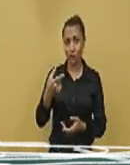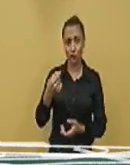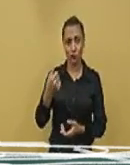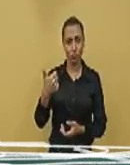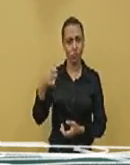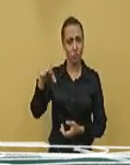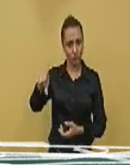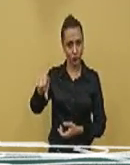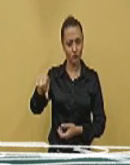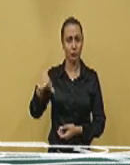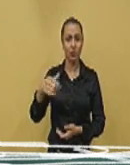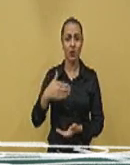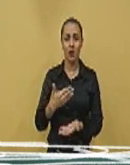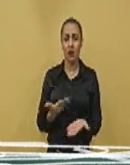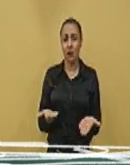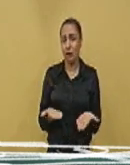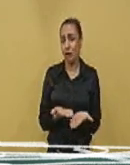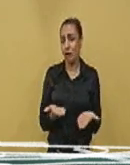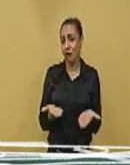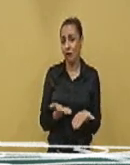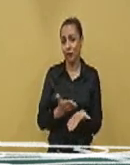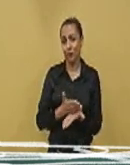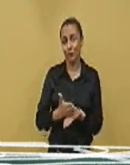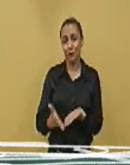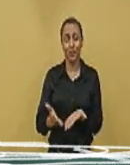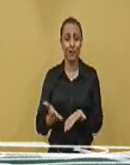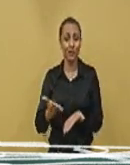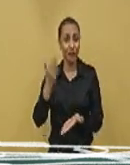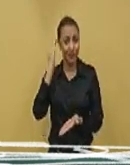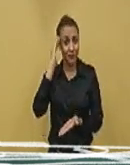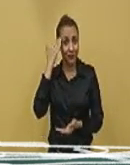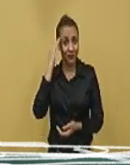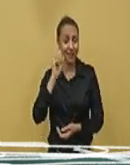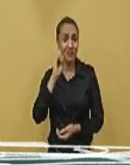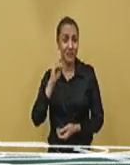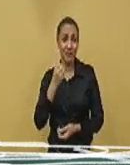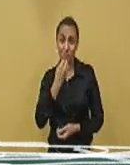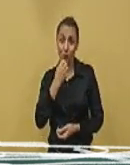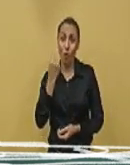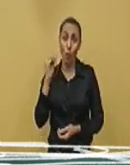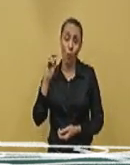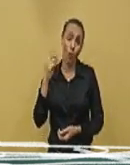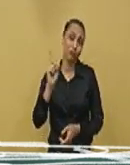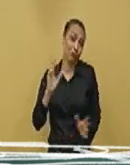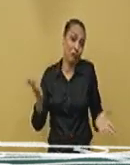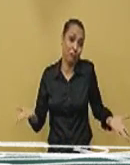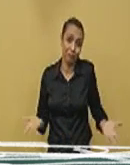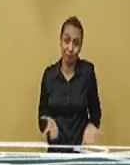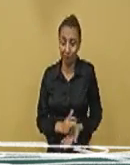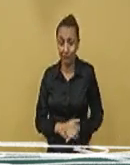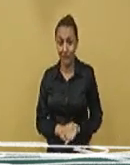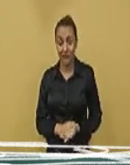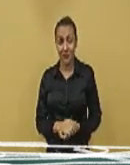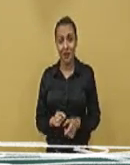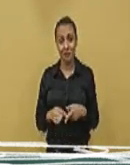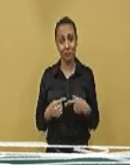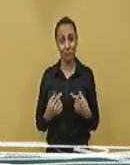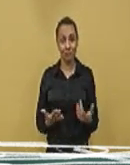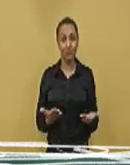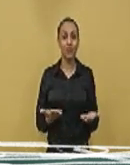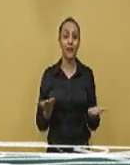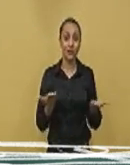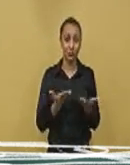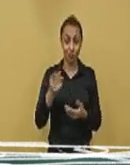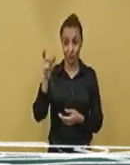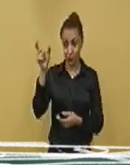2019, ainda se serve ou não. Mas, passando por tudo isso, vocês estão colocando que o